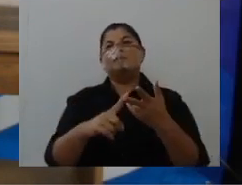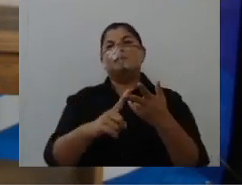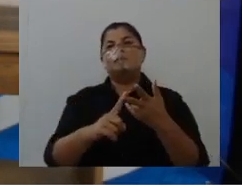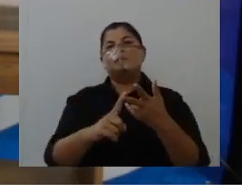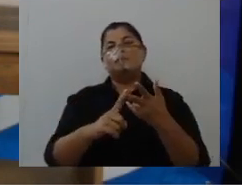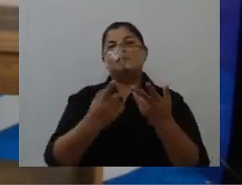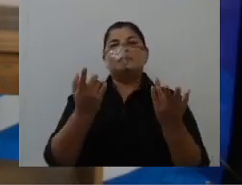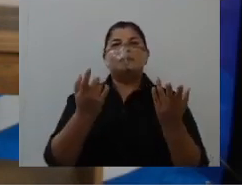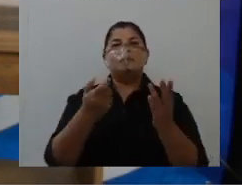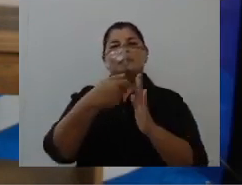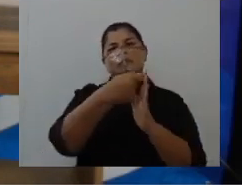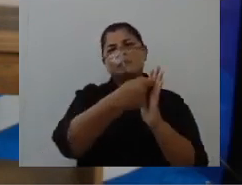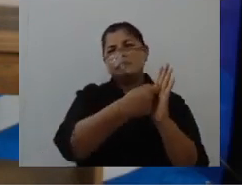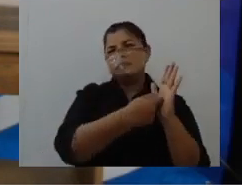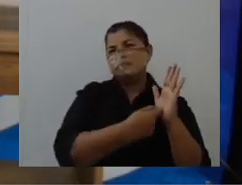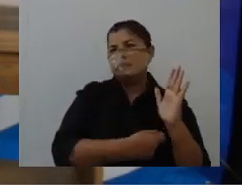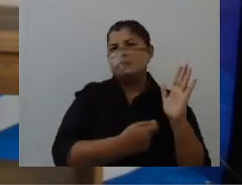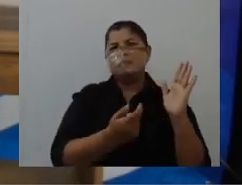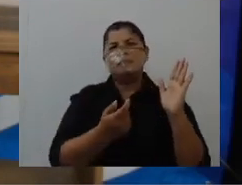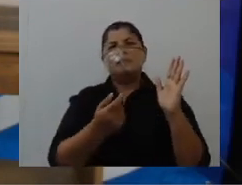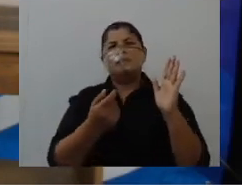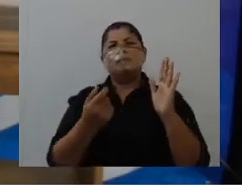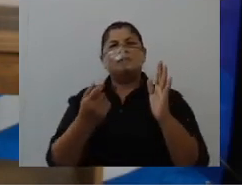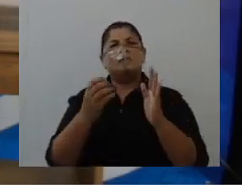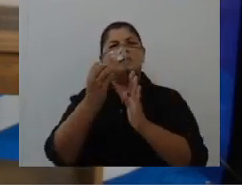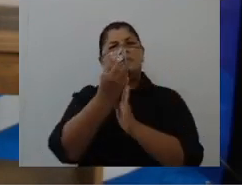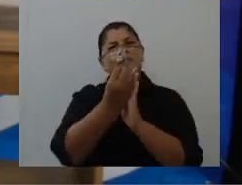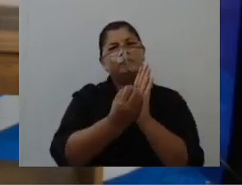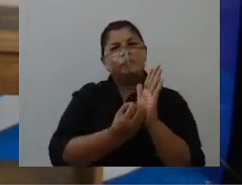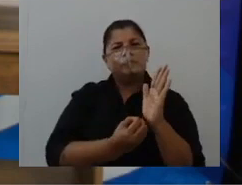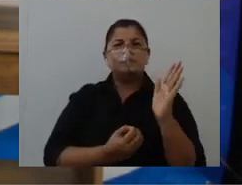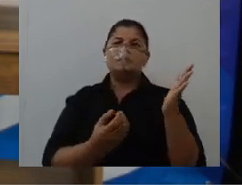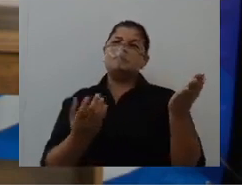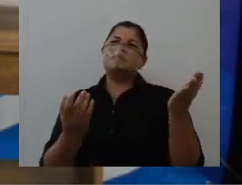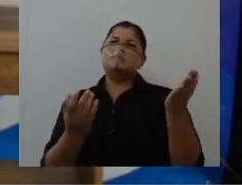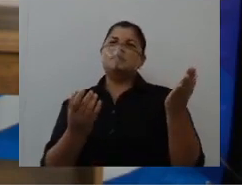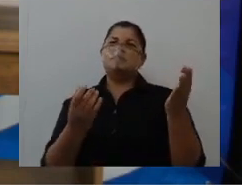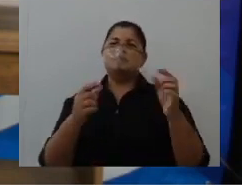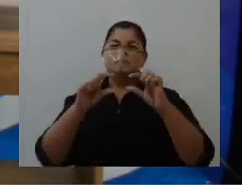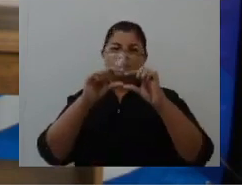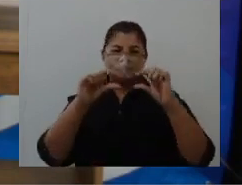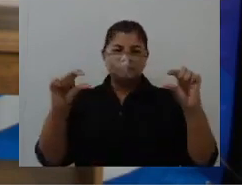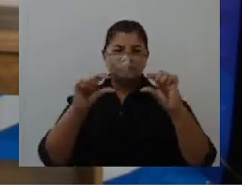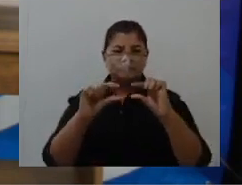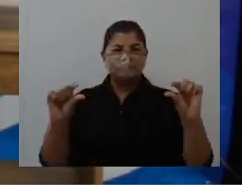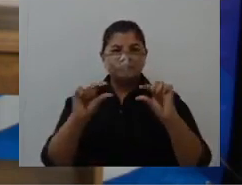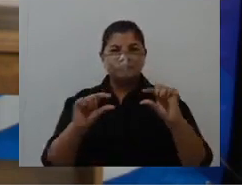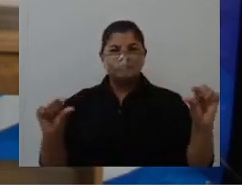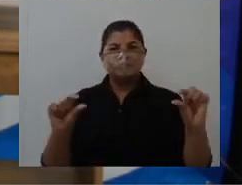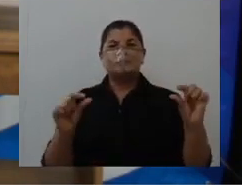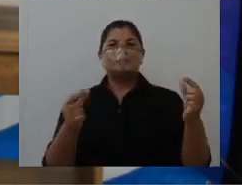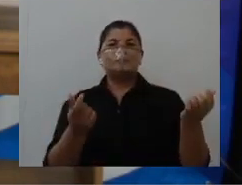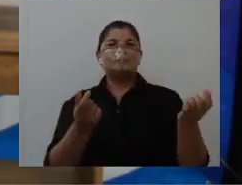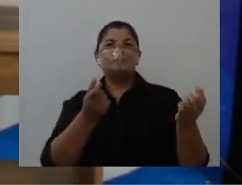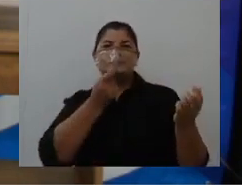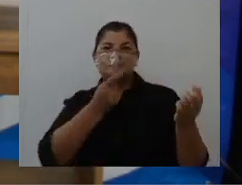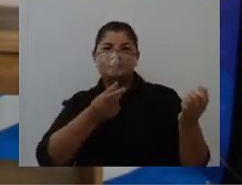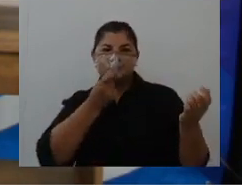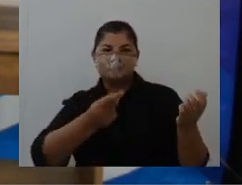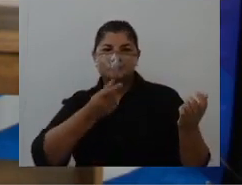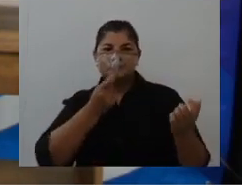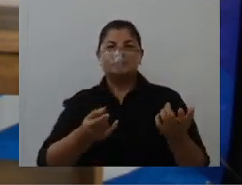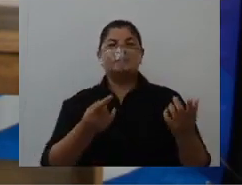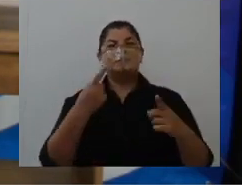da redação, né, do memorando, do ofício, da charge, da tirinha. Por quê? Porque os gêneros, eles